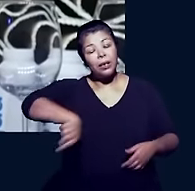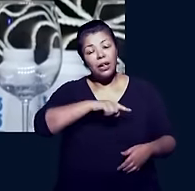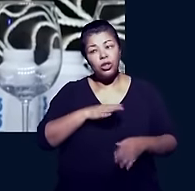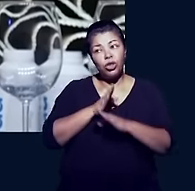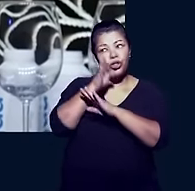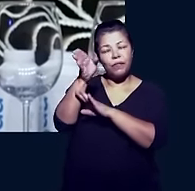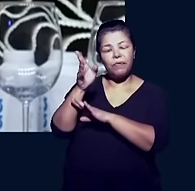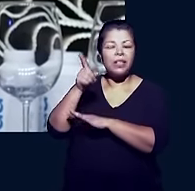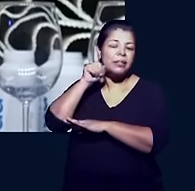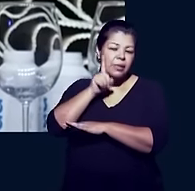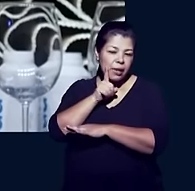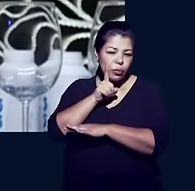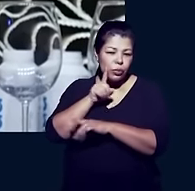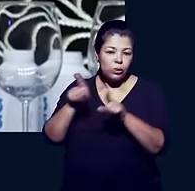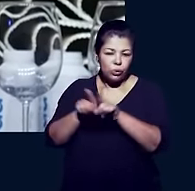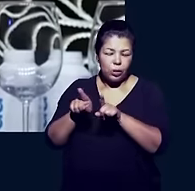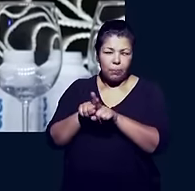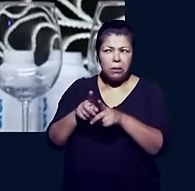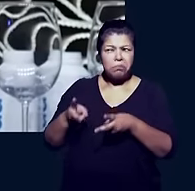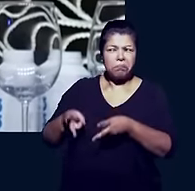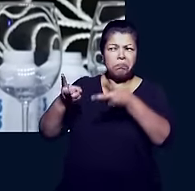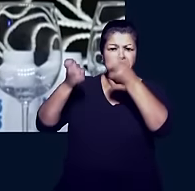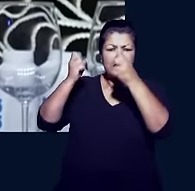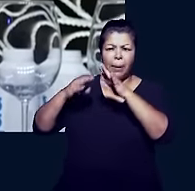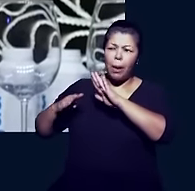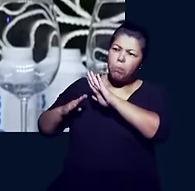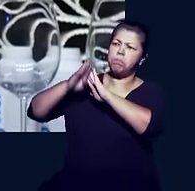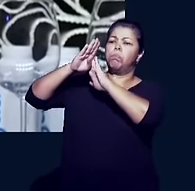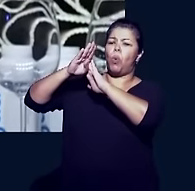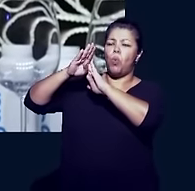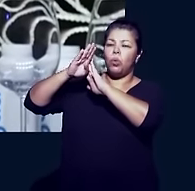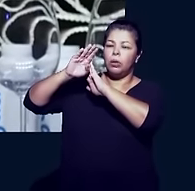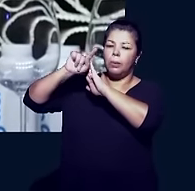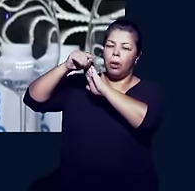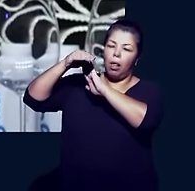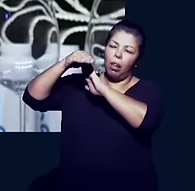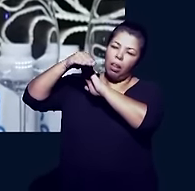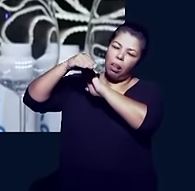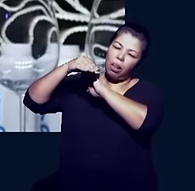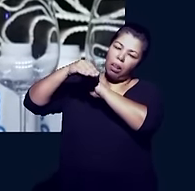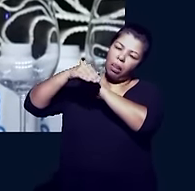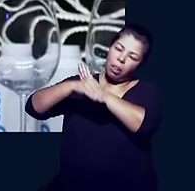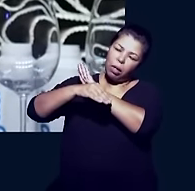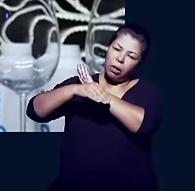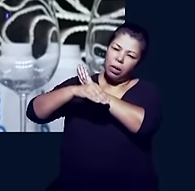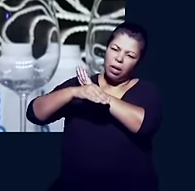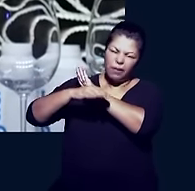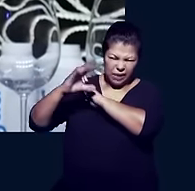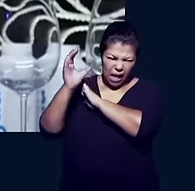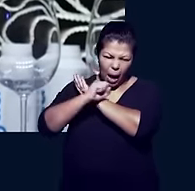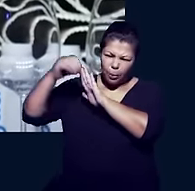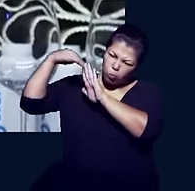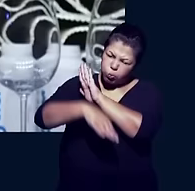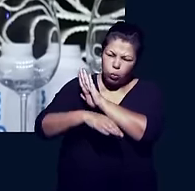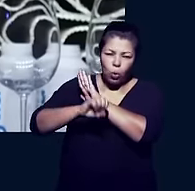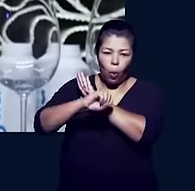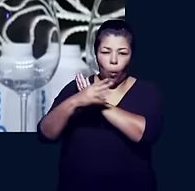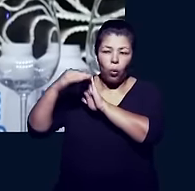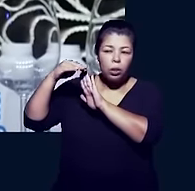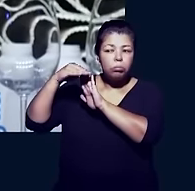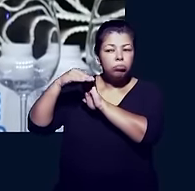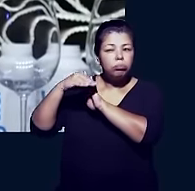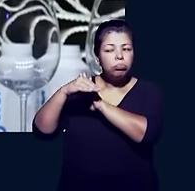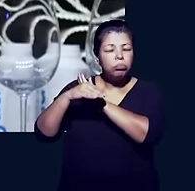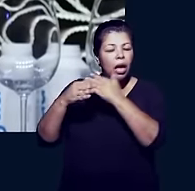falou se tiver no topo e tá desacelerando Essa desaceleração ela vai ser suave ou ela vai ser abrupta se ela for suave